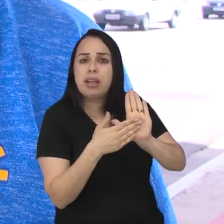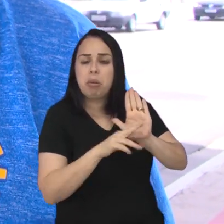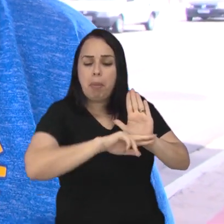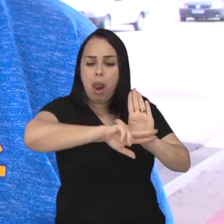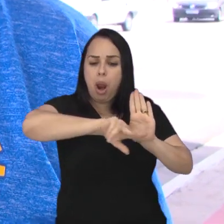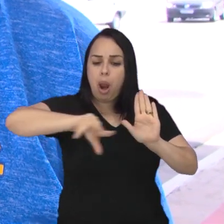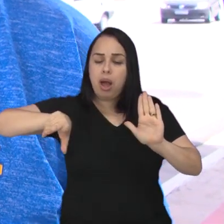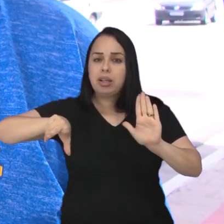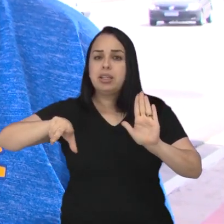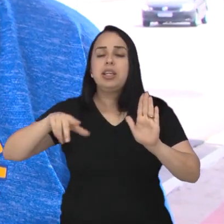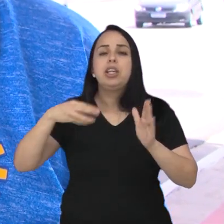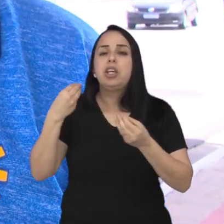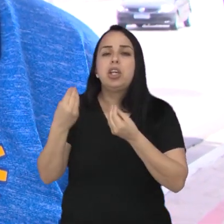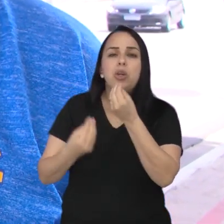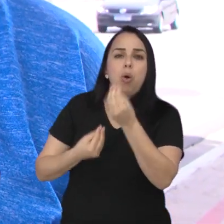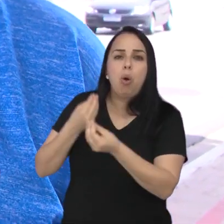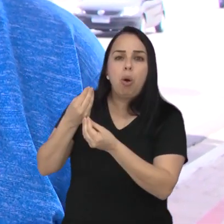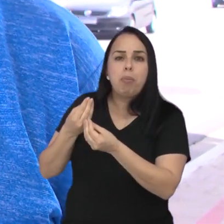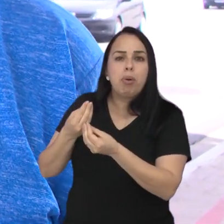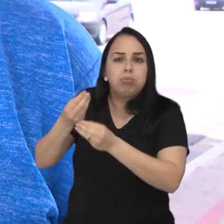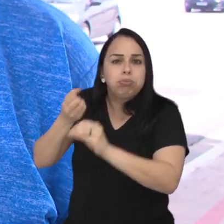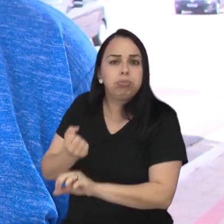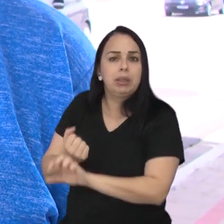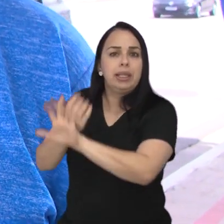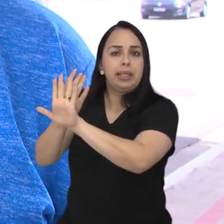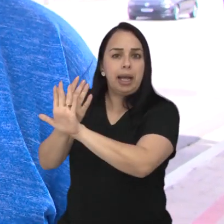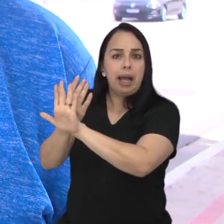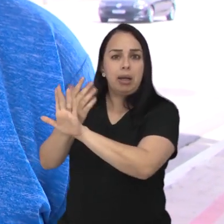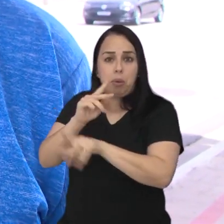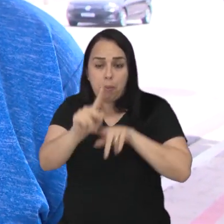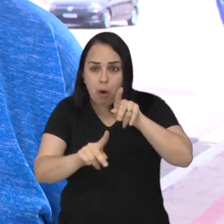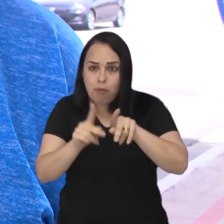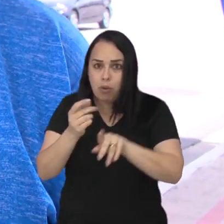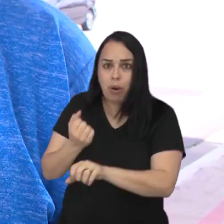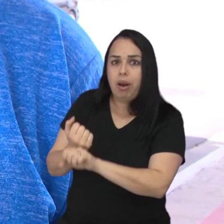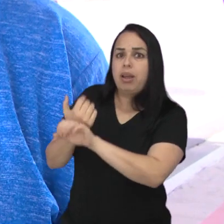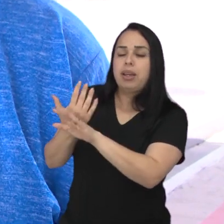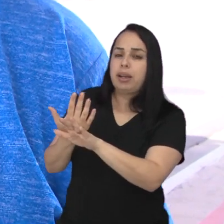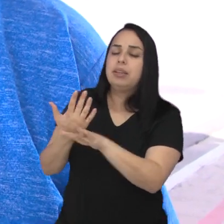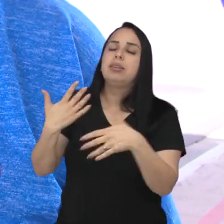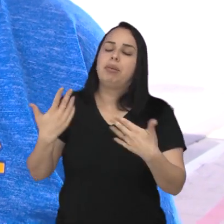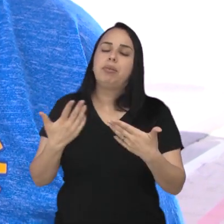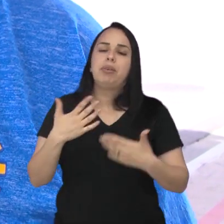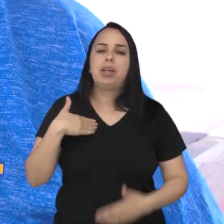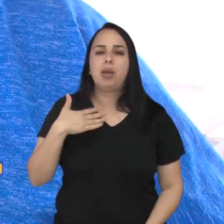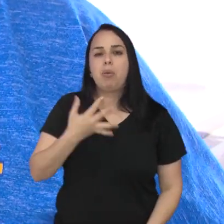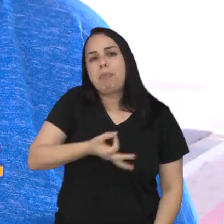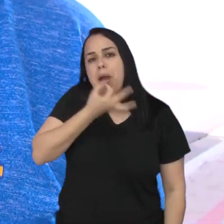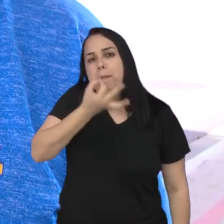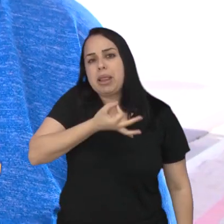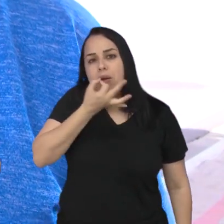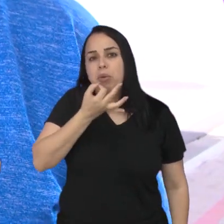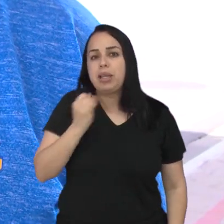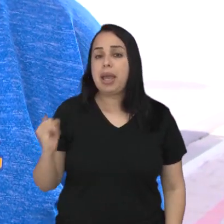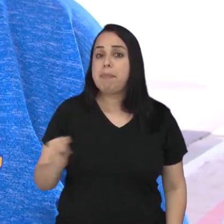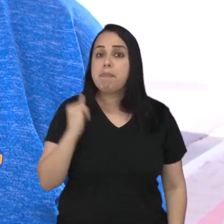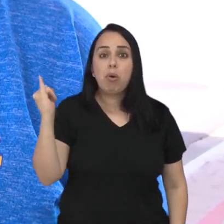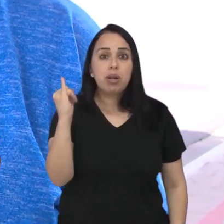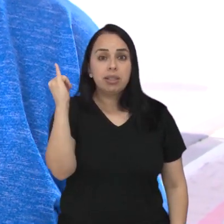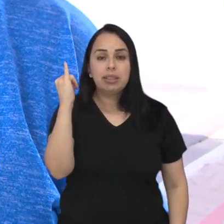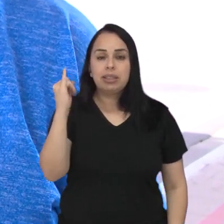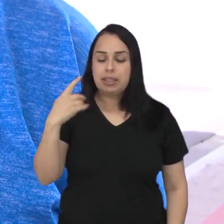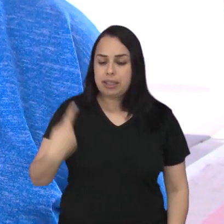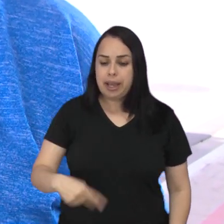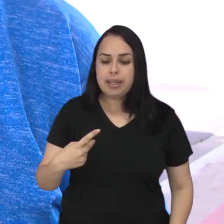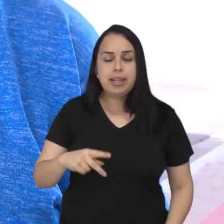tem e mostrar o canal de acesso da população com essas pessoas. Então, eu creio que tudo isso é importante para